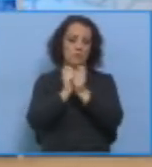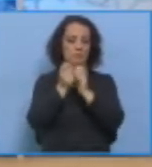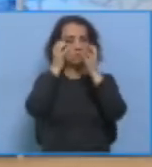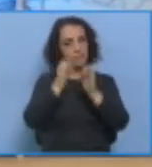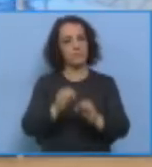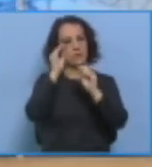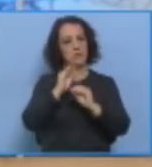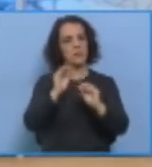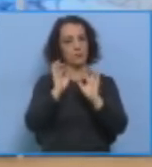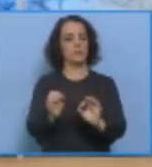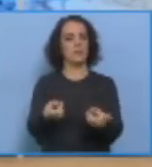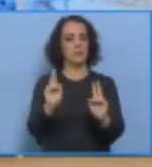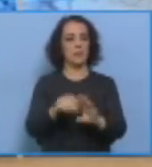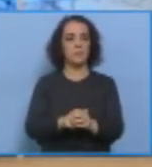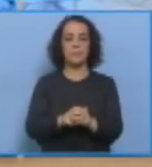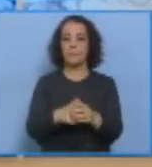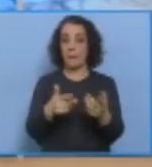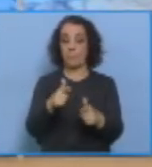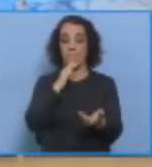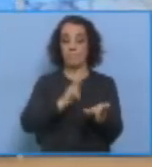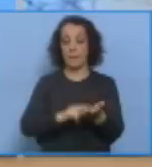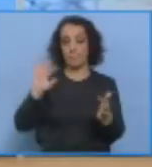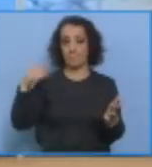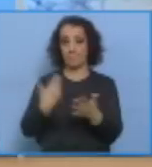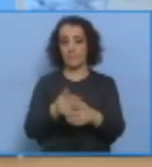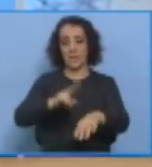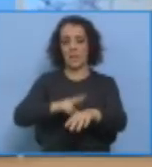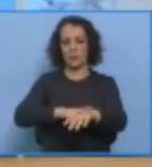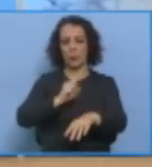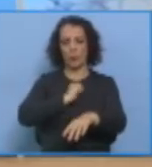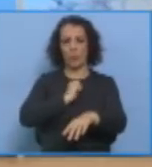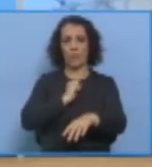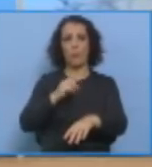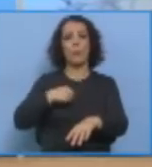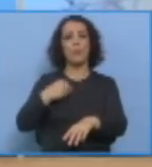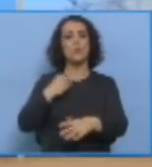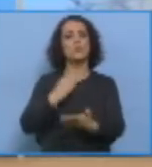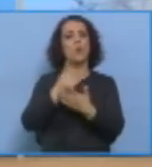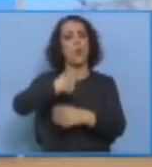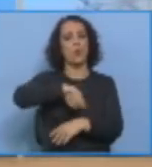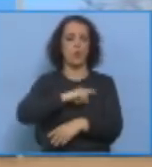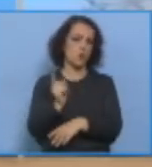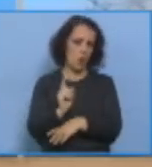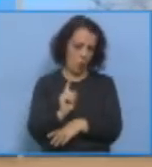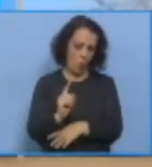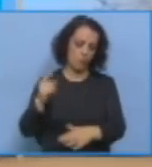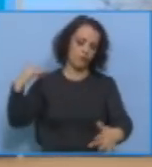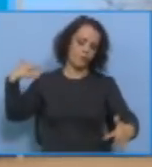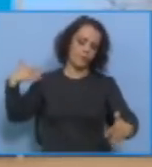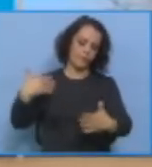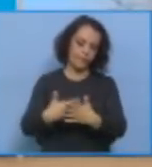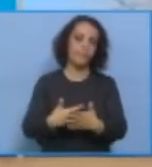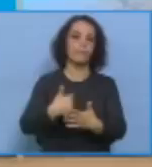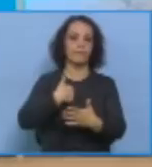facto, uma realidade? Esta tem sido uma preocupação, não é desta direção, agora recentemente eleita, e que eu assumo esta responsabilidade com